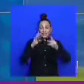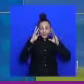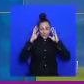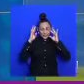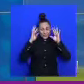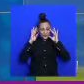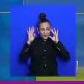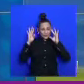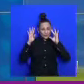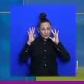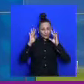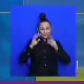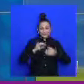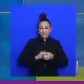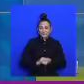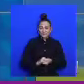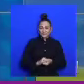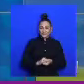Já pensou?